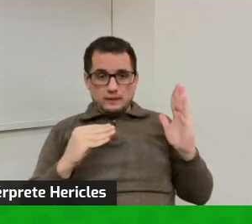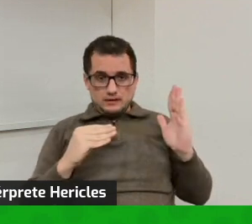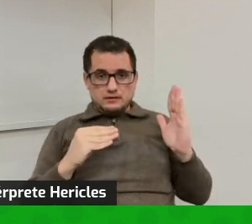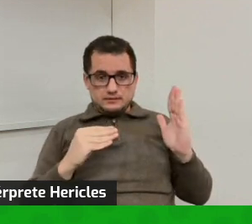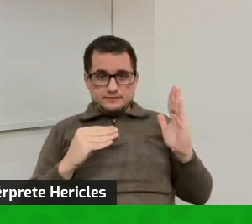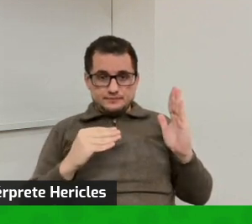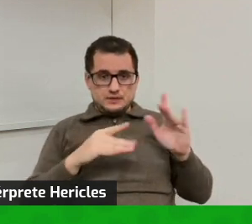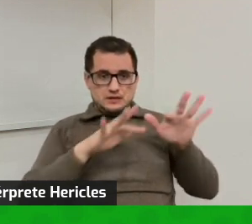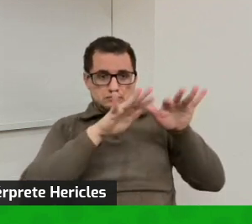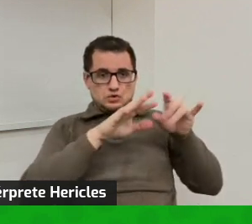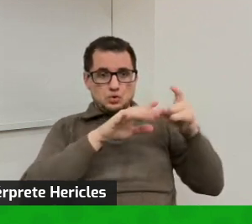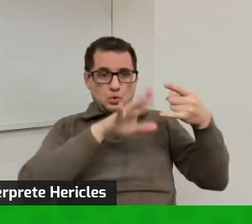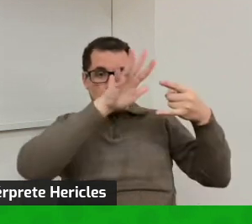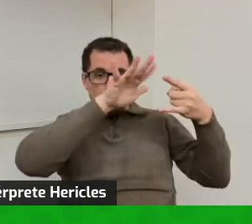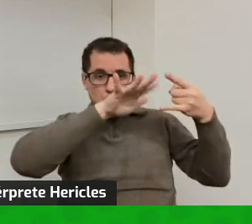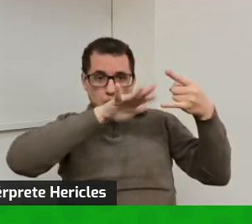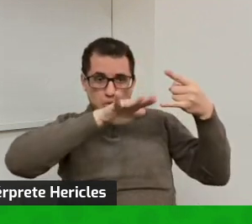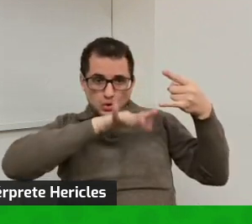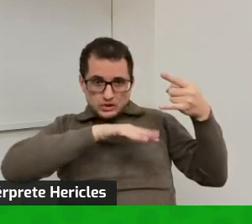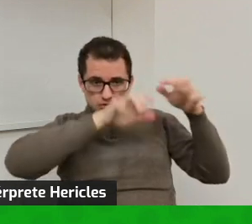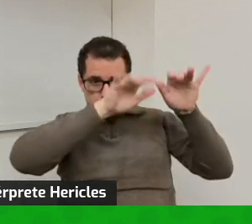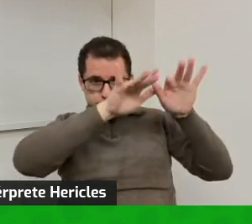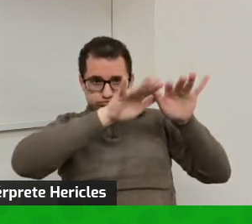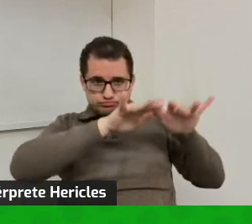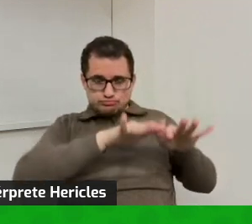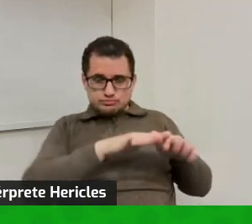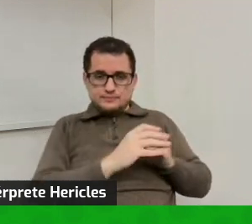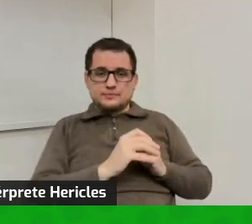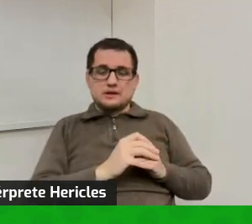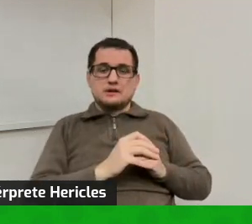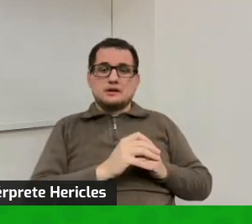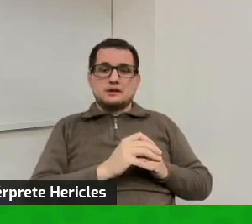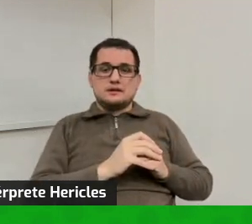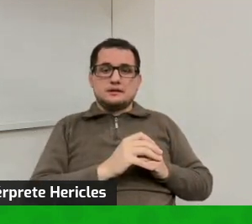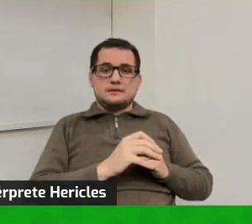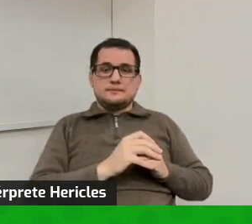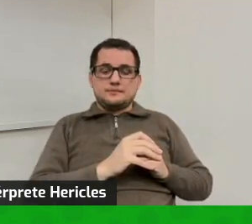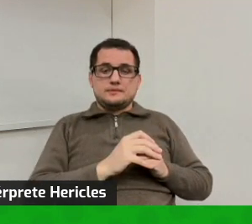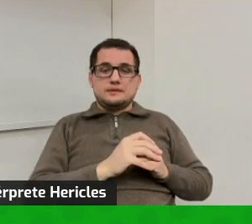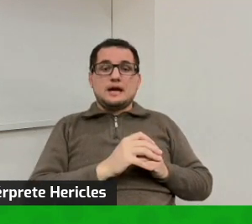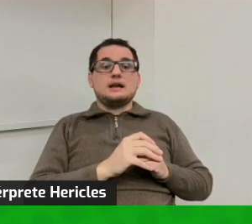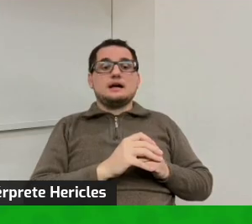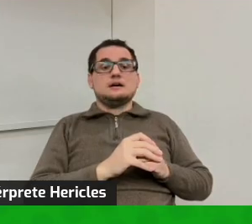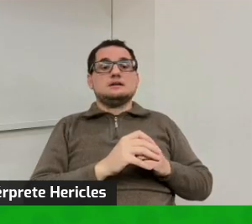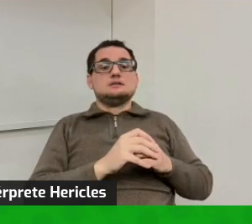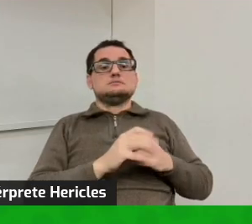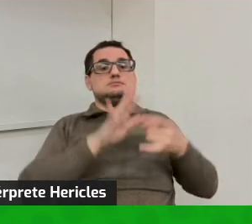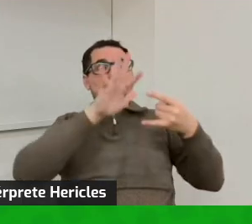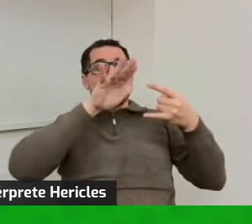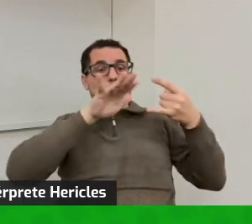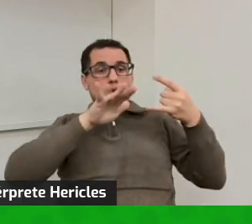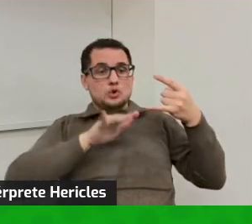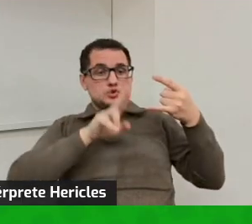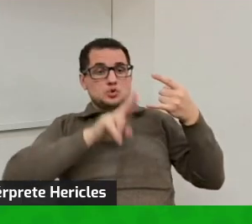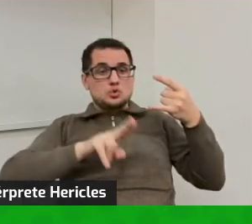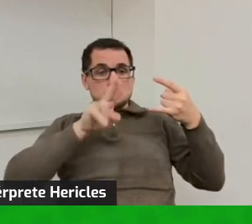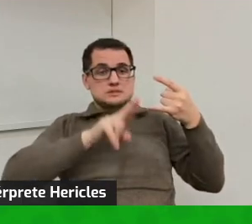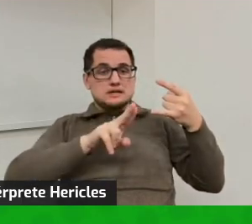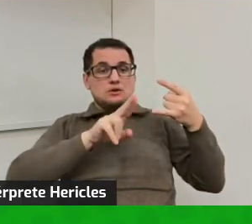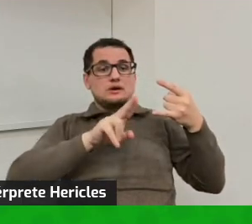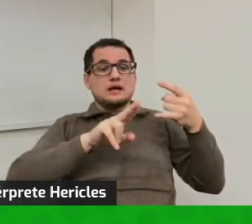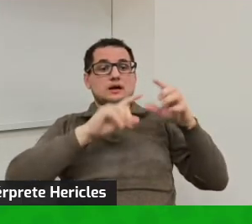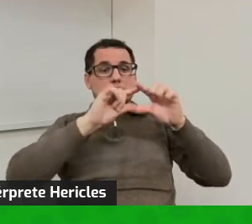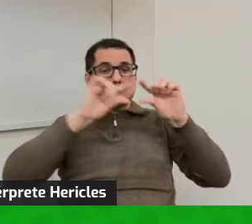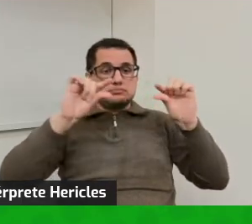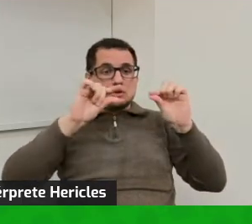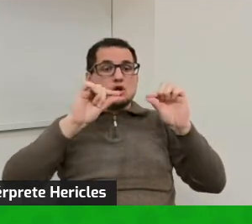Word, é o passo que a gente vai seguir aqui. Daí a gente vai usar lá dentro do Word a ferramenta na aba correspondência. E daí a gente